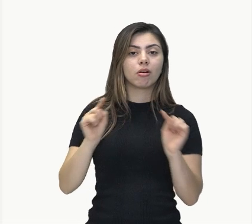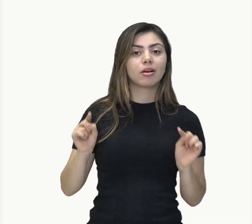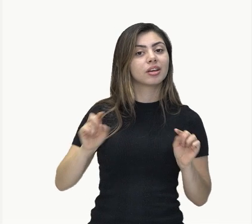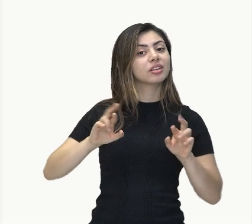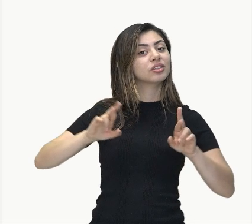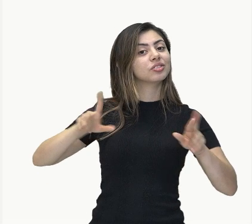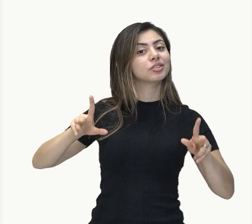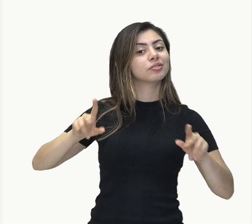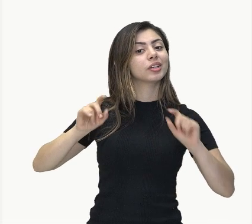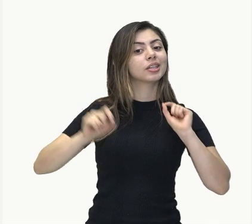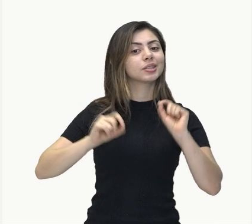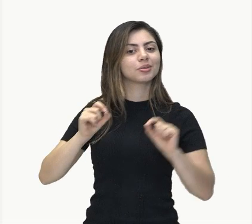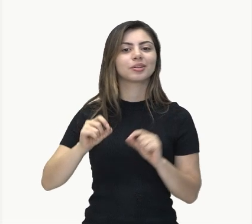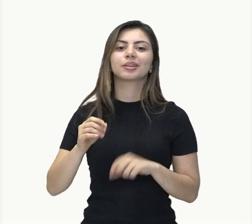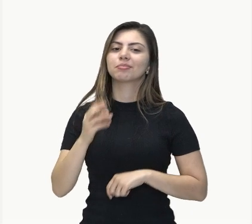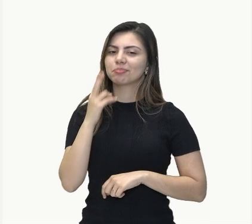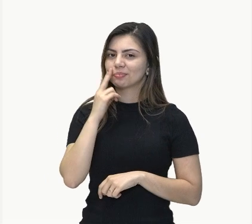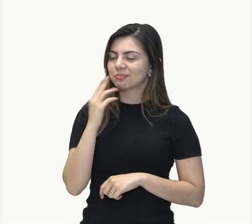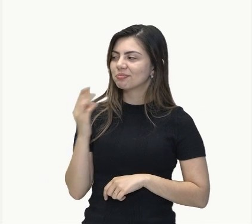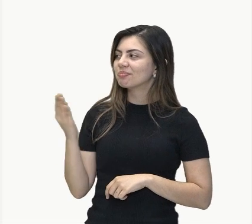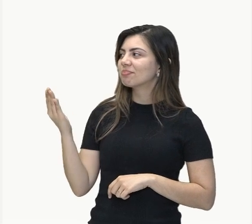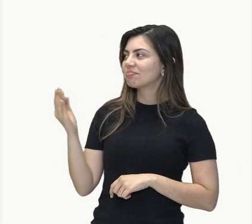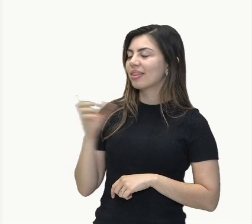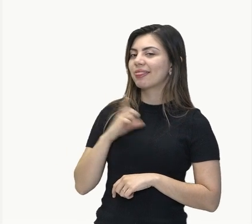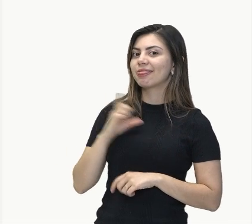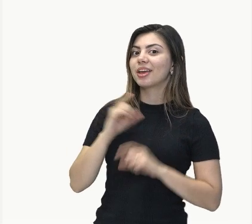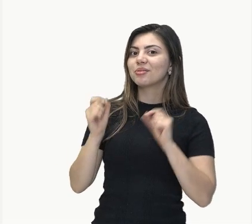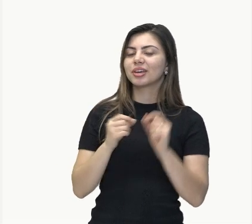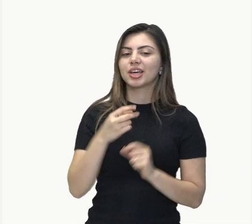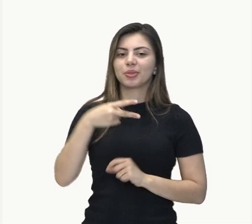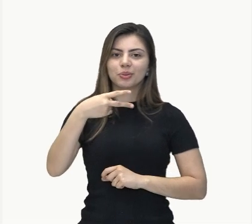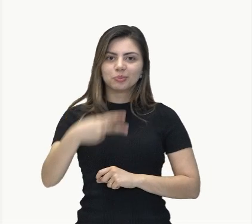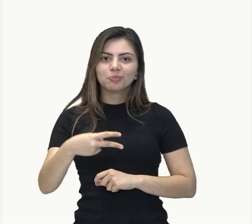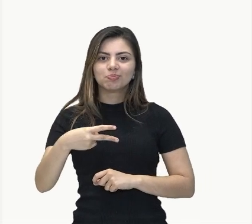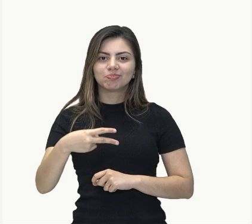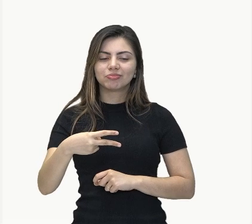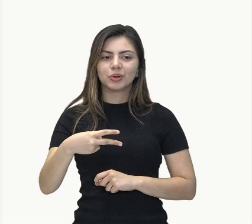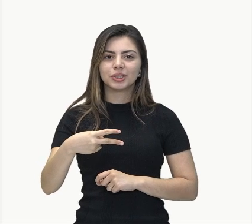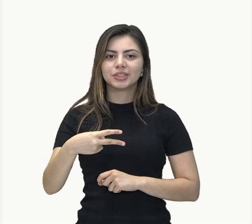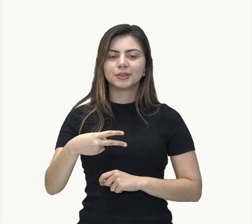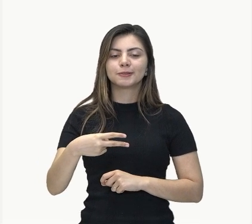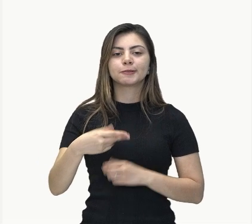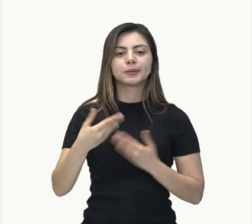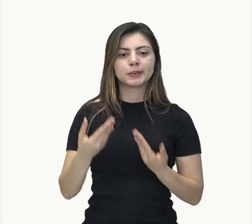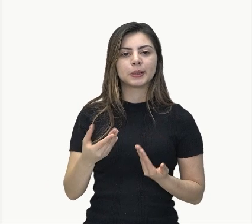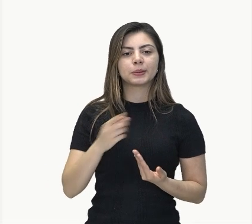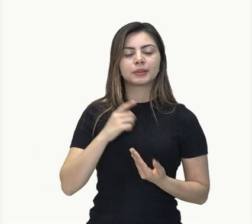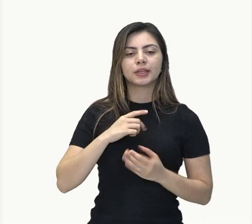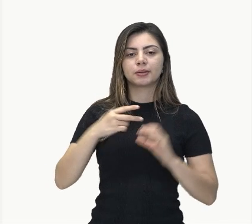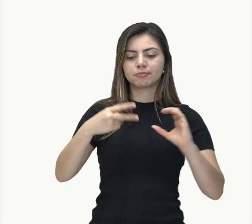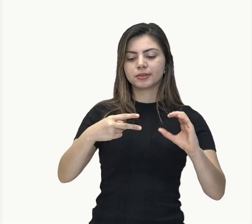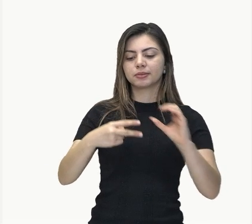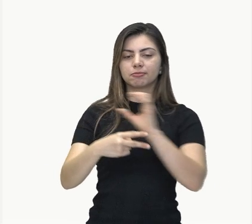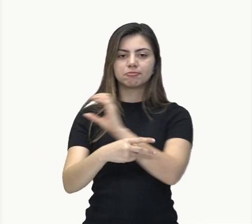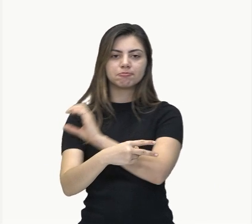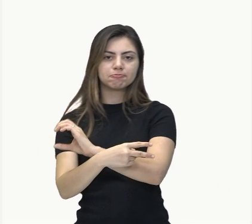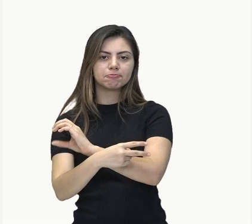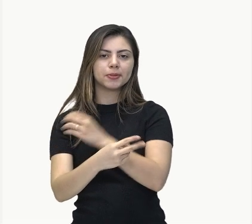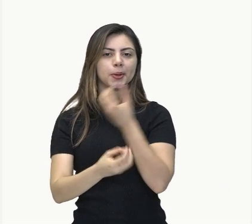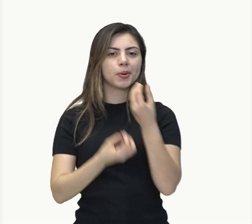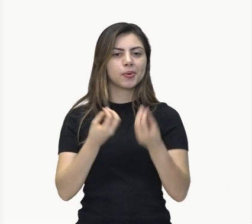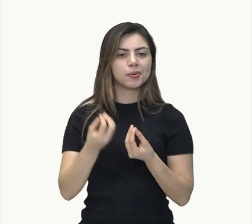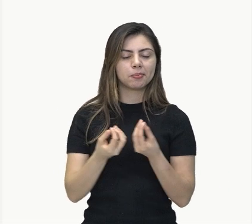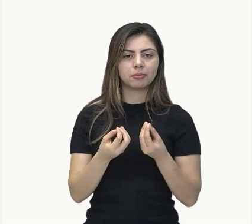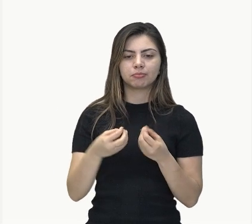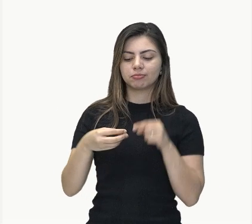seguinte, agora eu tenho uma ligação dupla. Quando eu tenho uma ligação dupla, se a gente